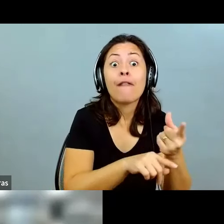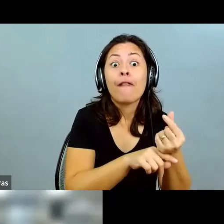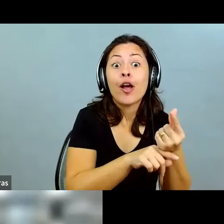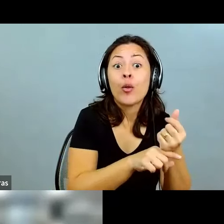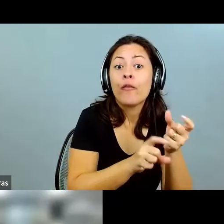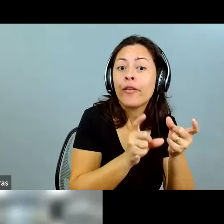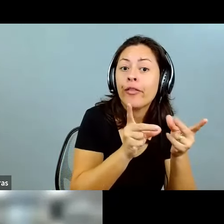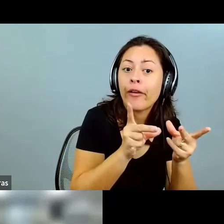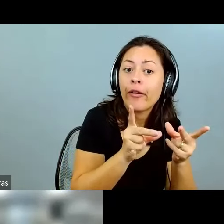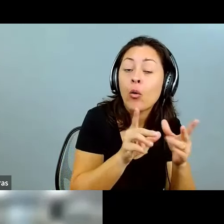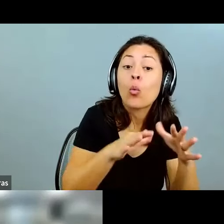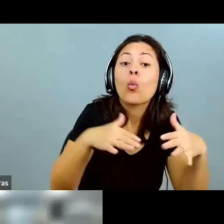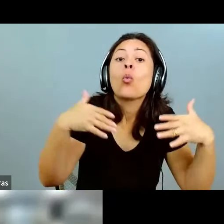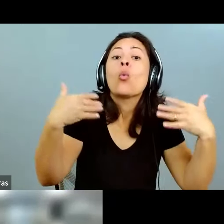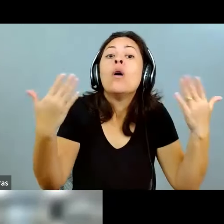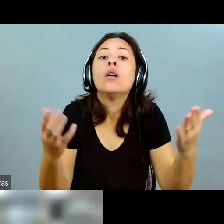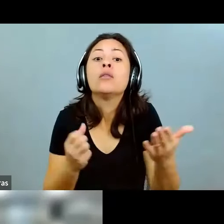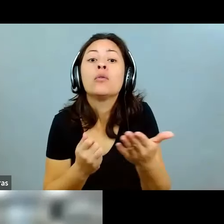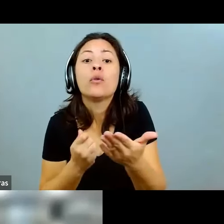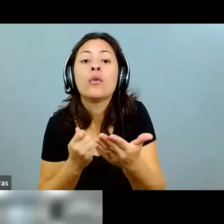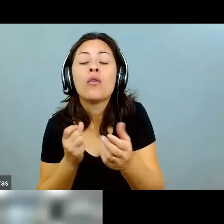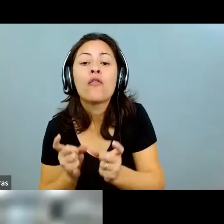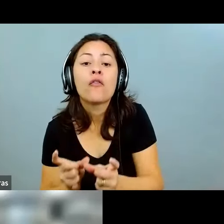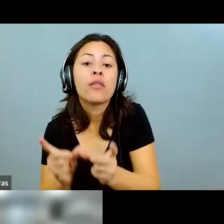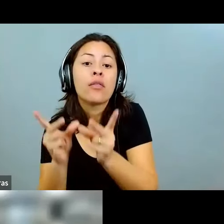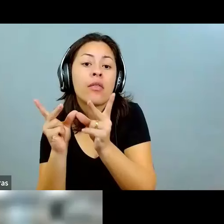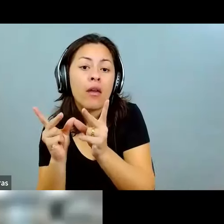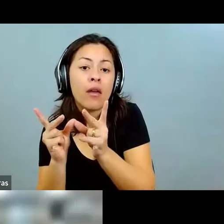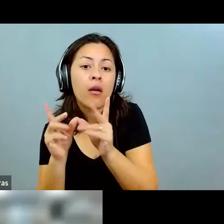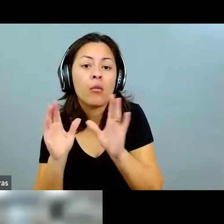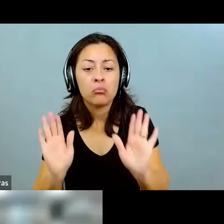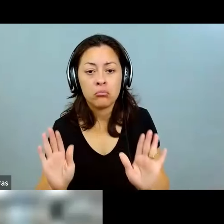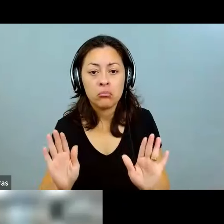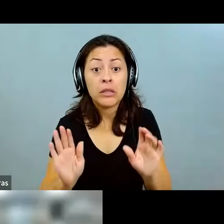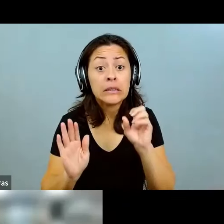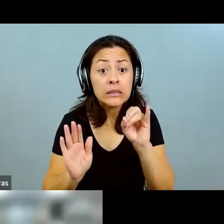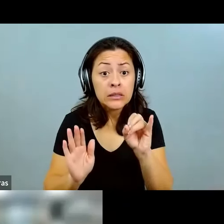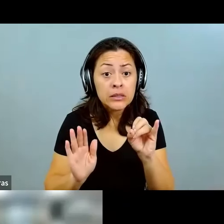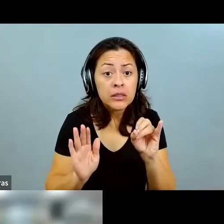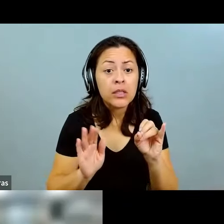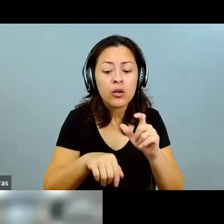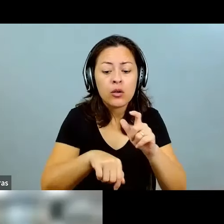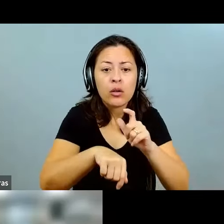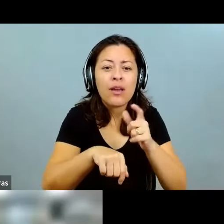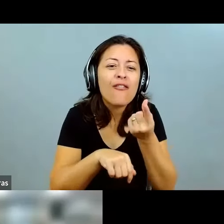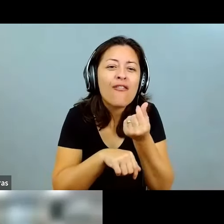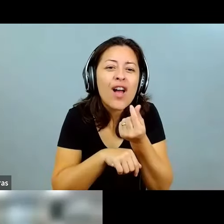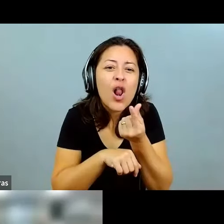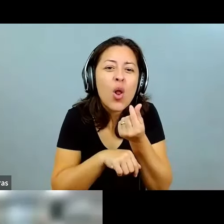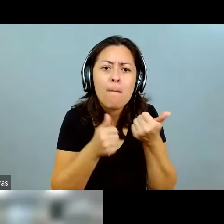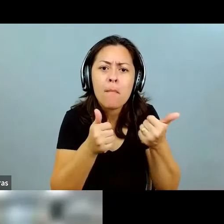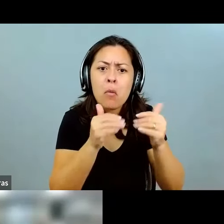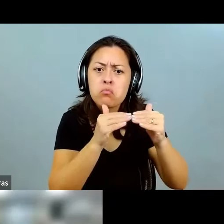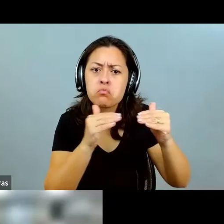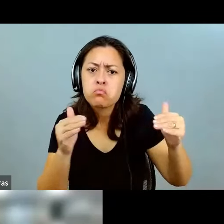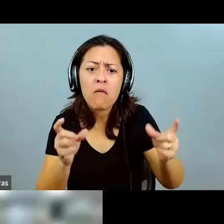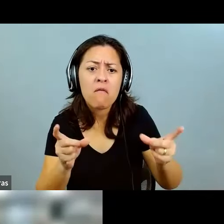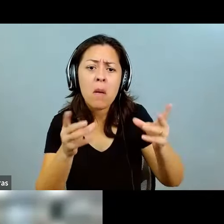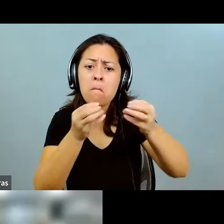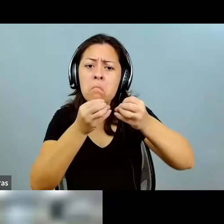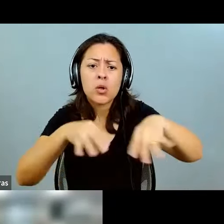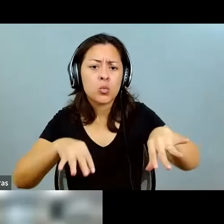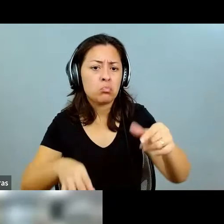vendeu se ele se ele pegou o fundo do poço em termos de preços daí não mas se ele se ele vendeu dentro de uma média de preços aí aí do ano não não é não é para ter ti